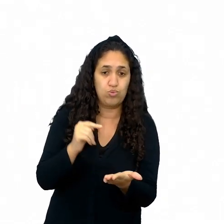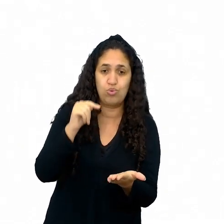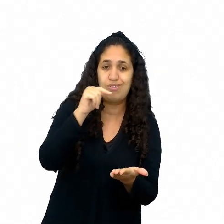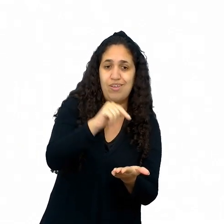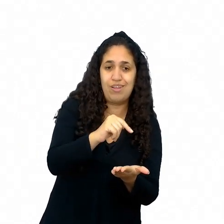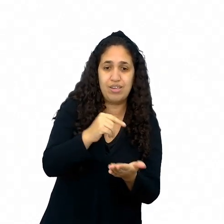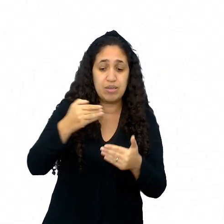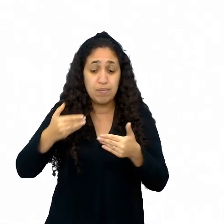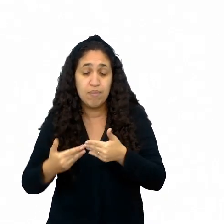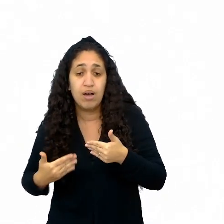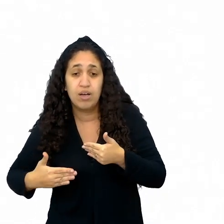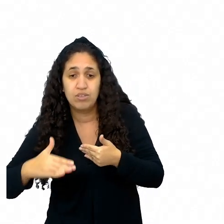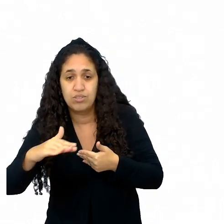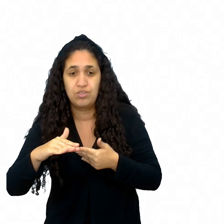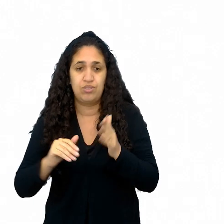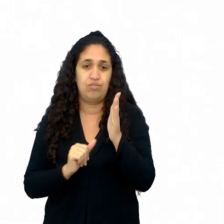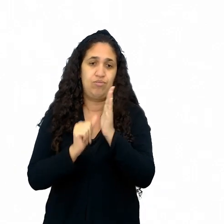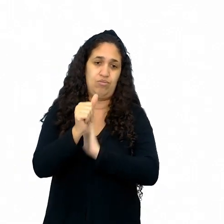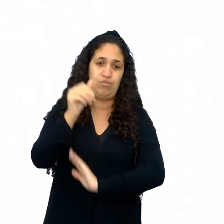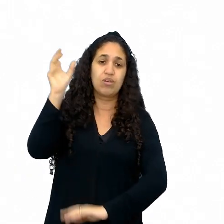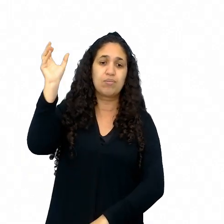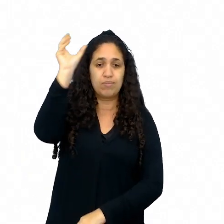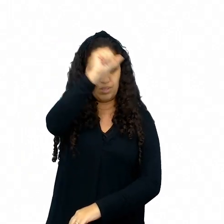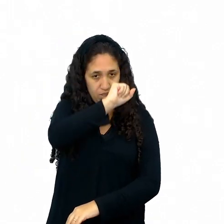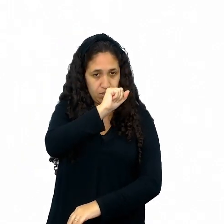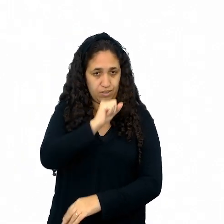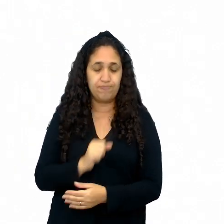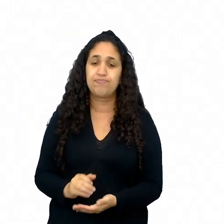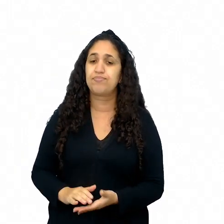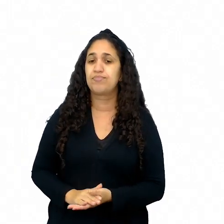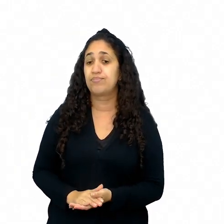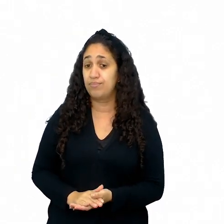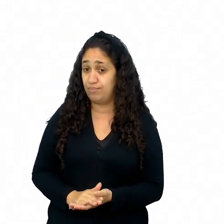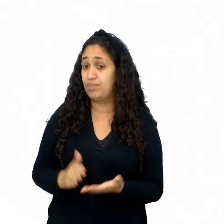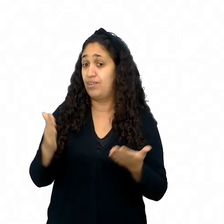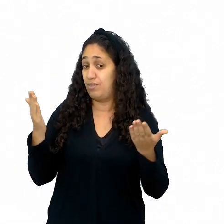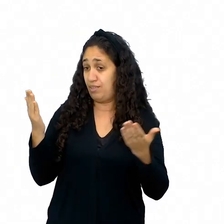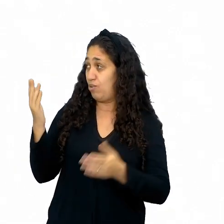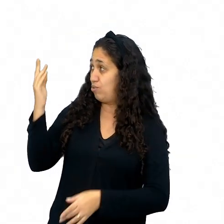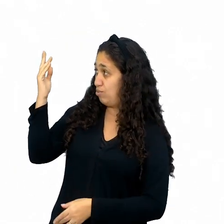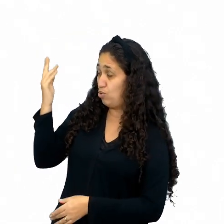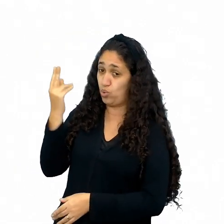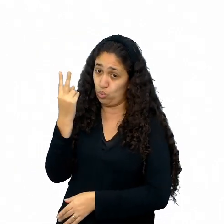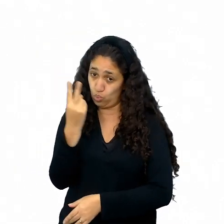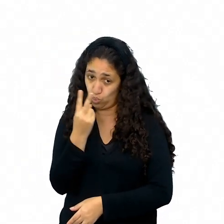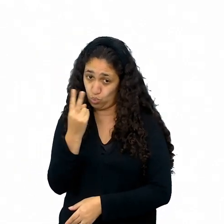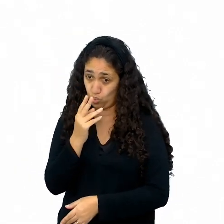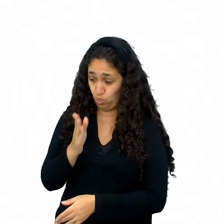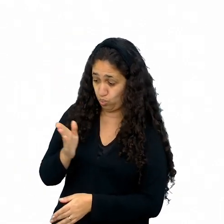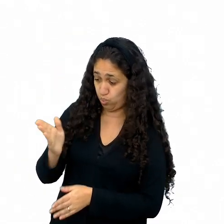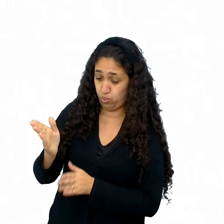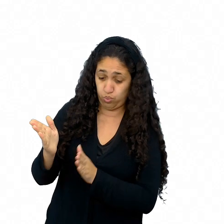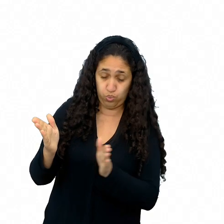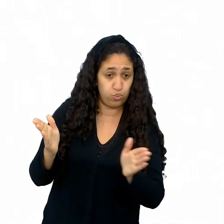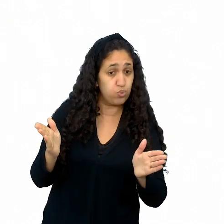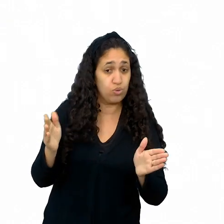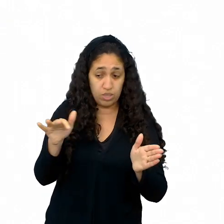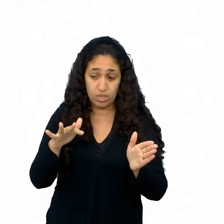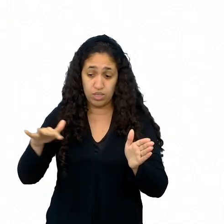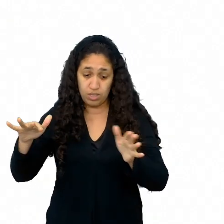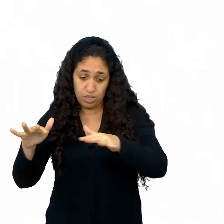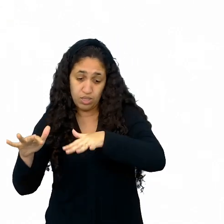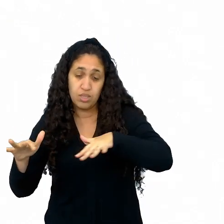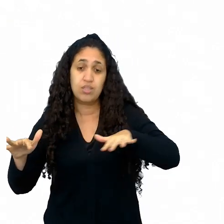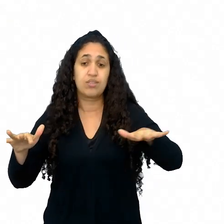partir desse gênero textual, ok? Então, nós temos aí 2 campos que estão relacionados a esse